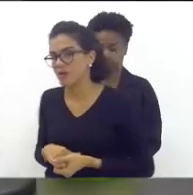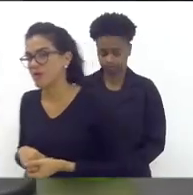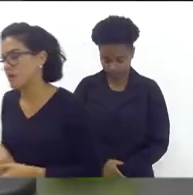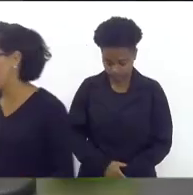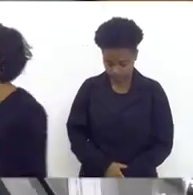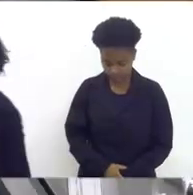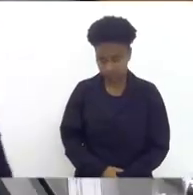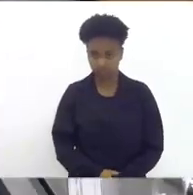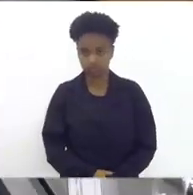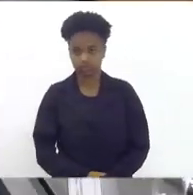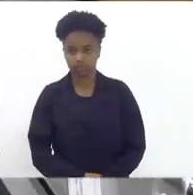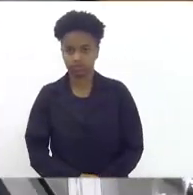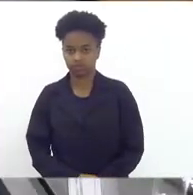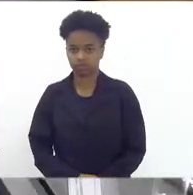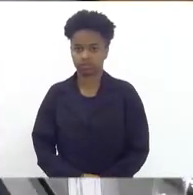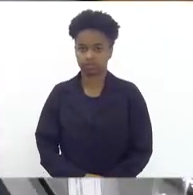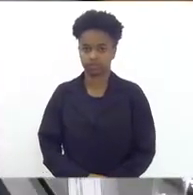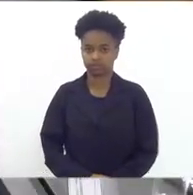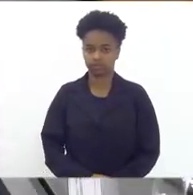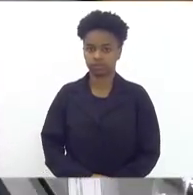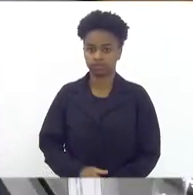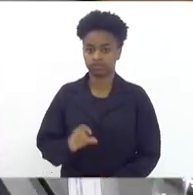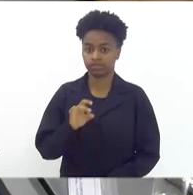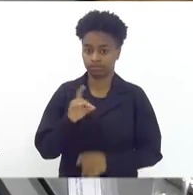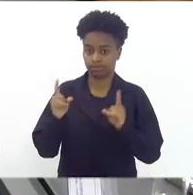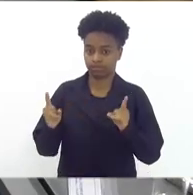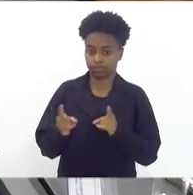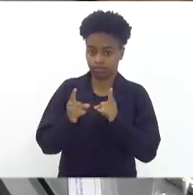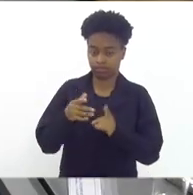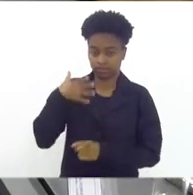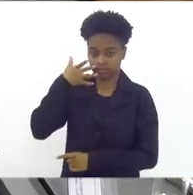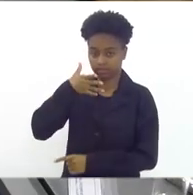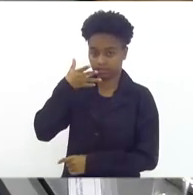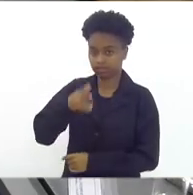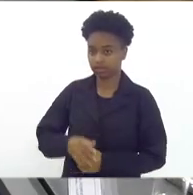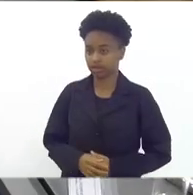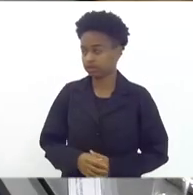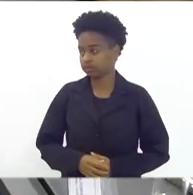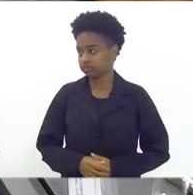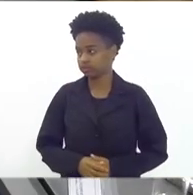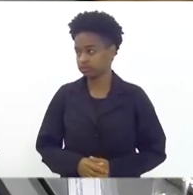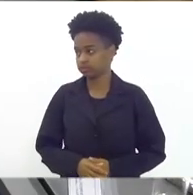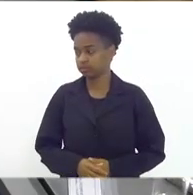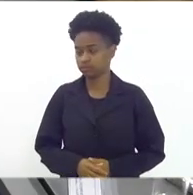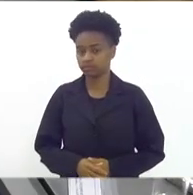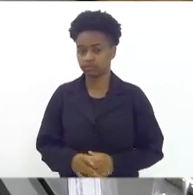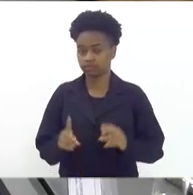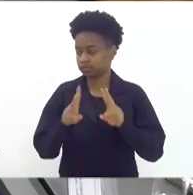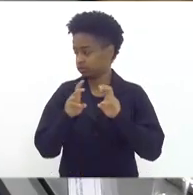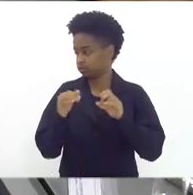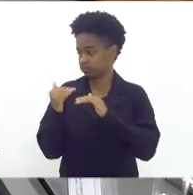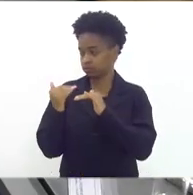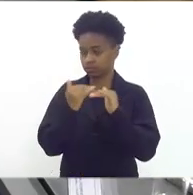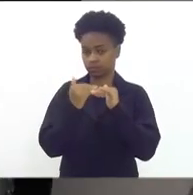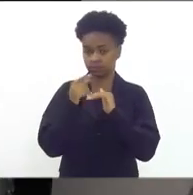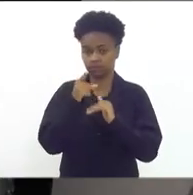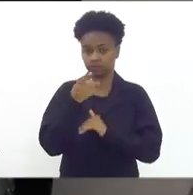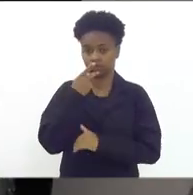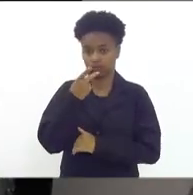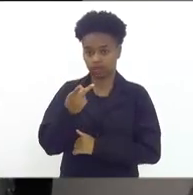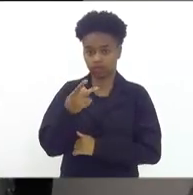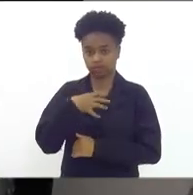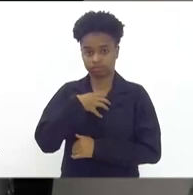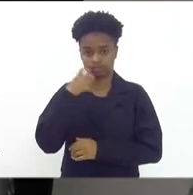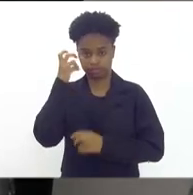pequeno deputado na sequência Deputado Serginho só uma pequena parte Deputado Serginho é com relação a isonomia que o senhor colocou essa preocupação